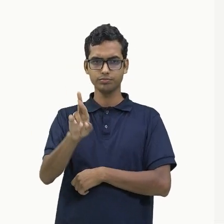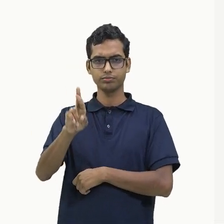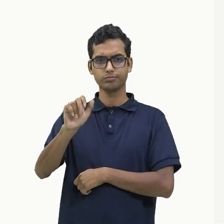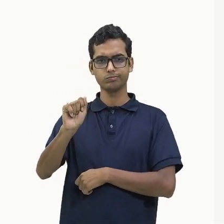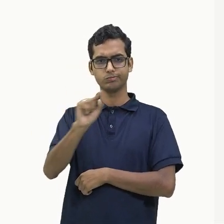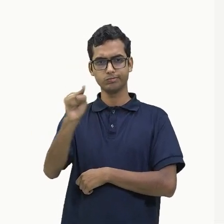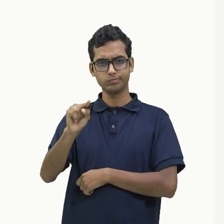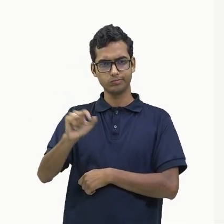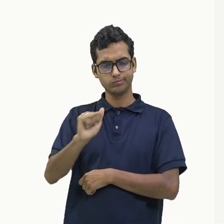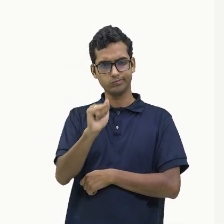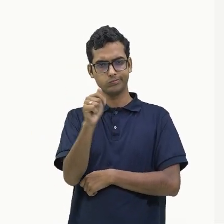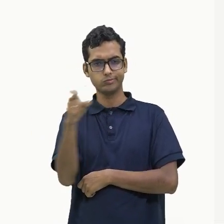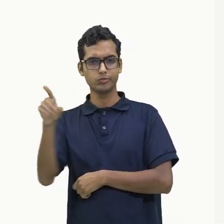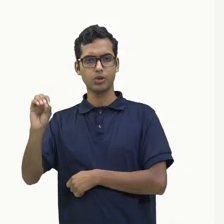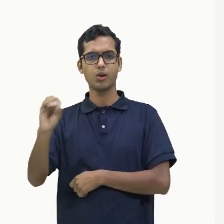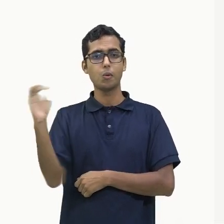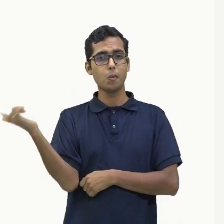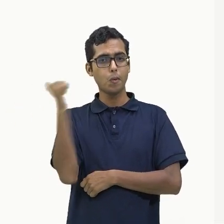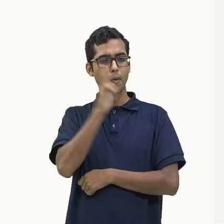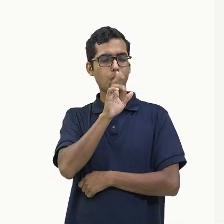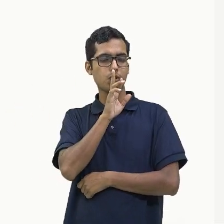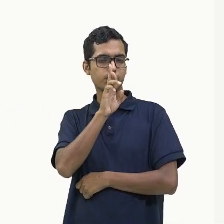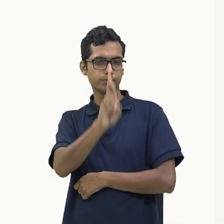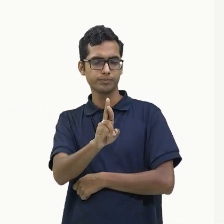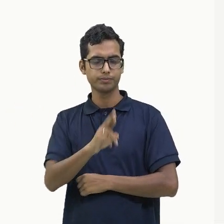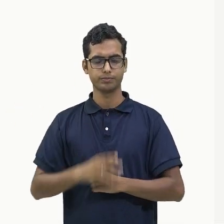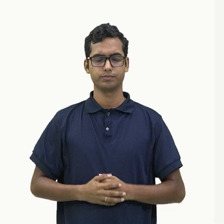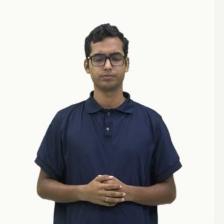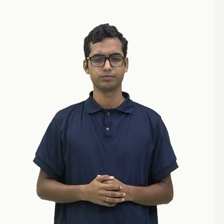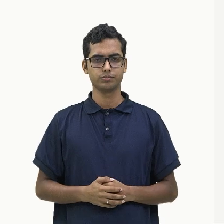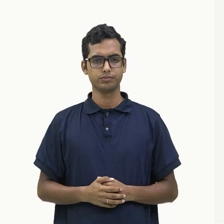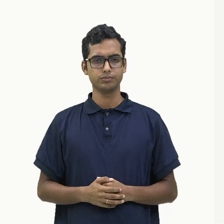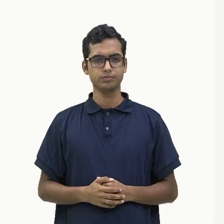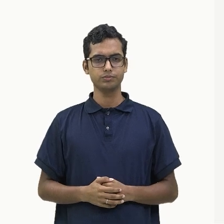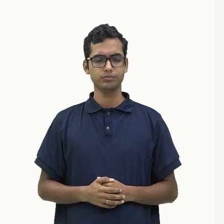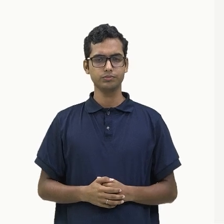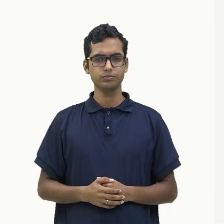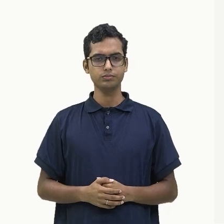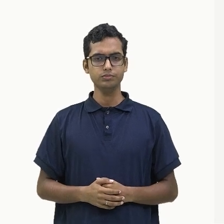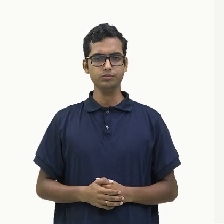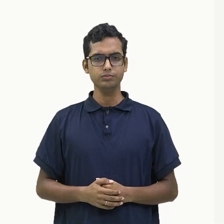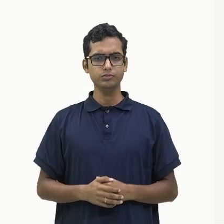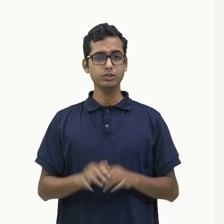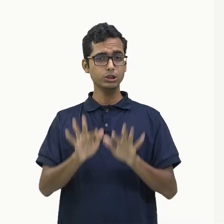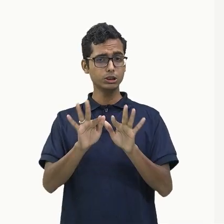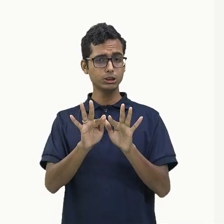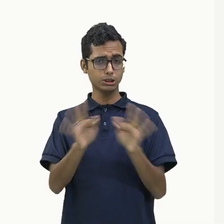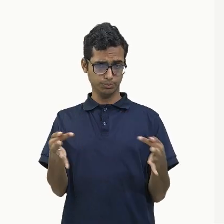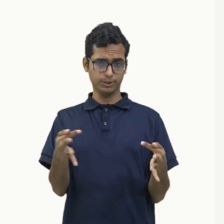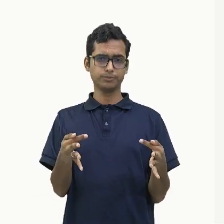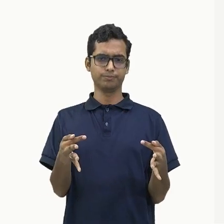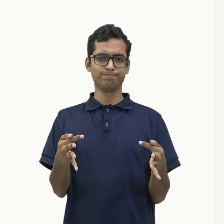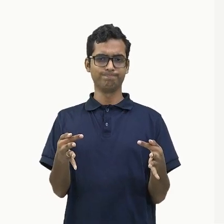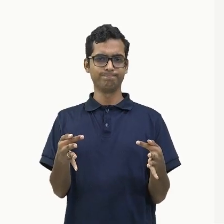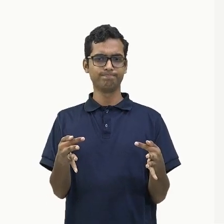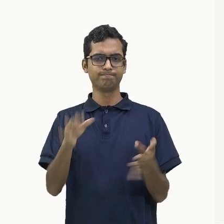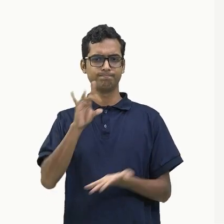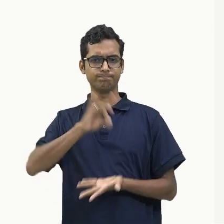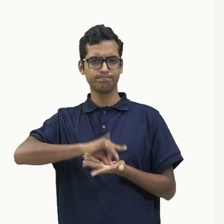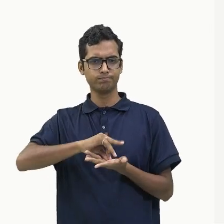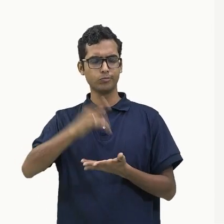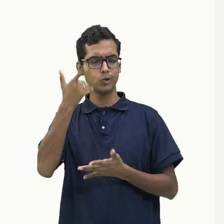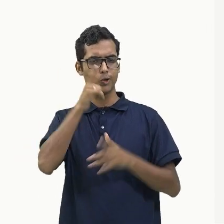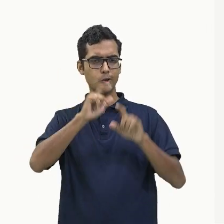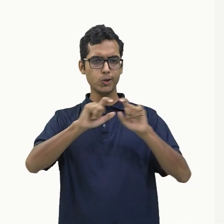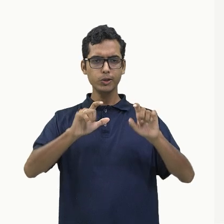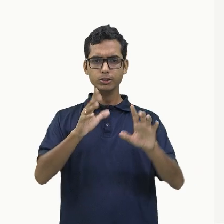forma irredutível, ou seja, né, mais simplificada possível, isto é, então veja, eu